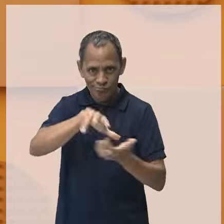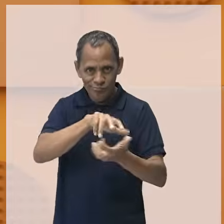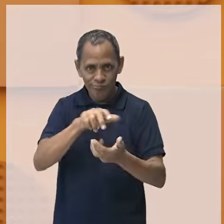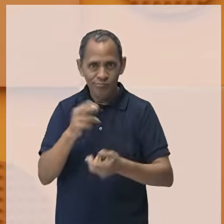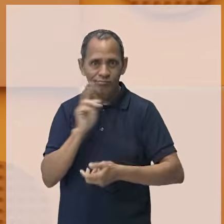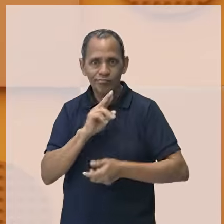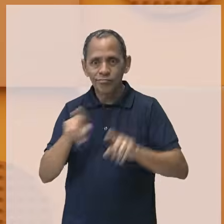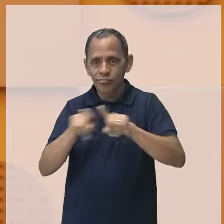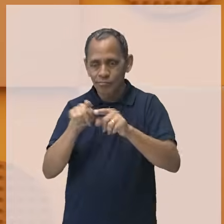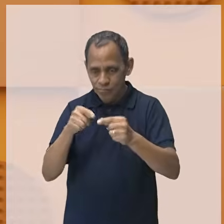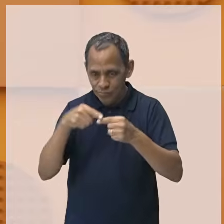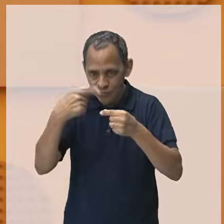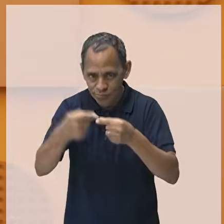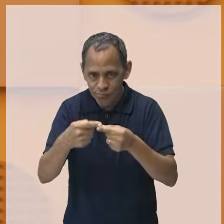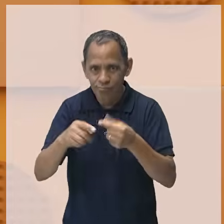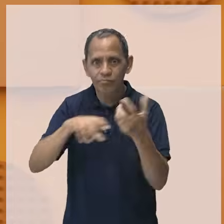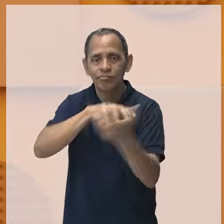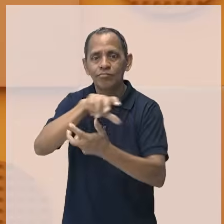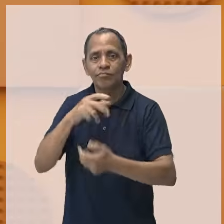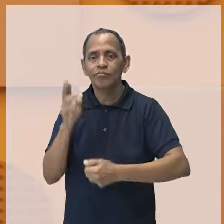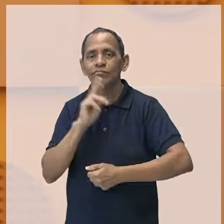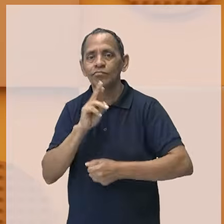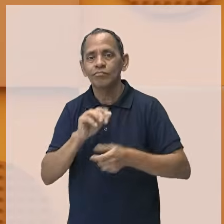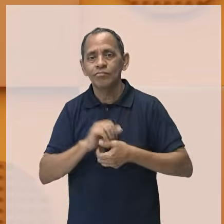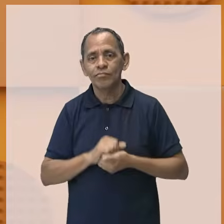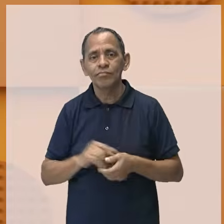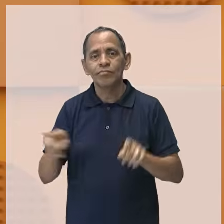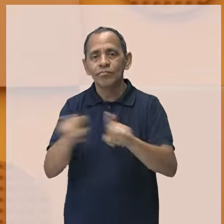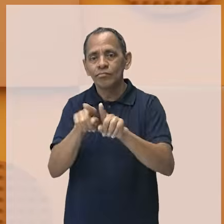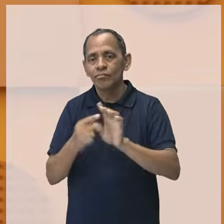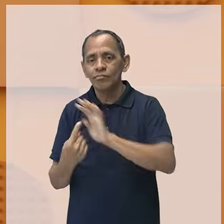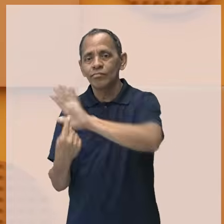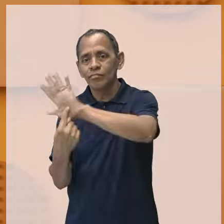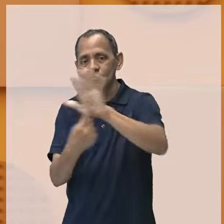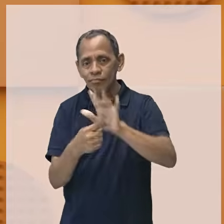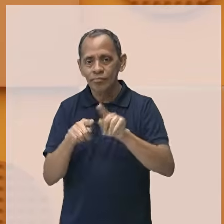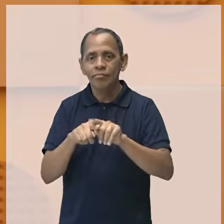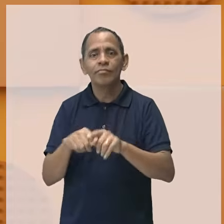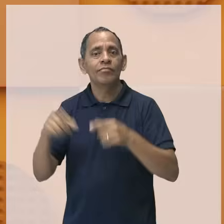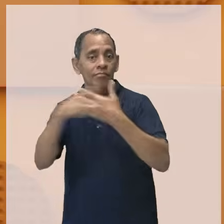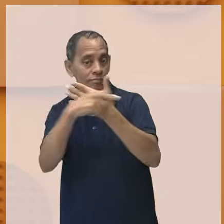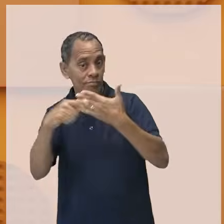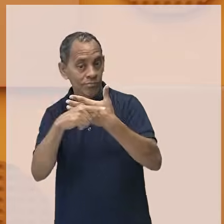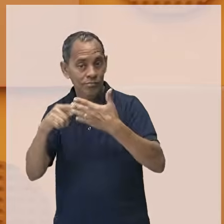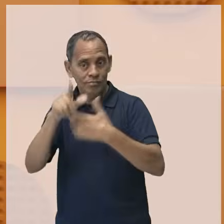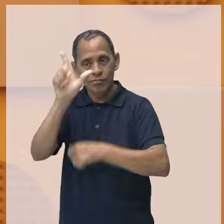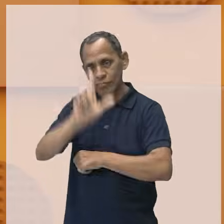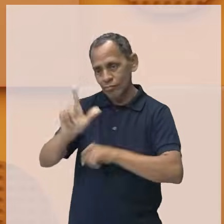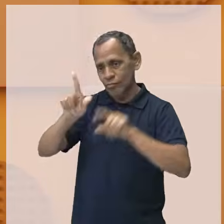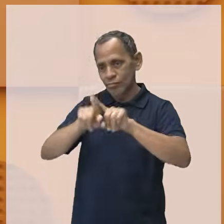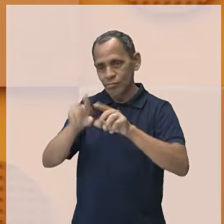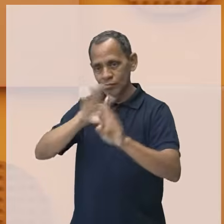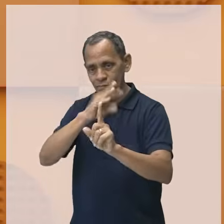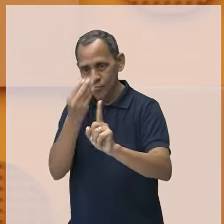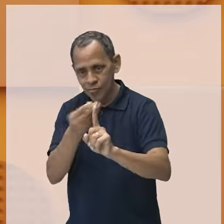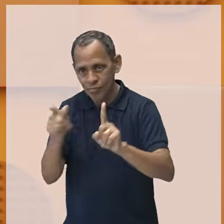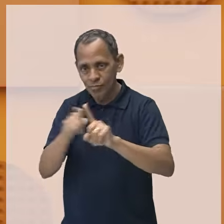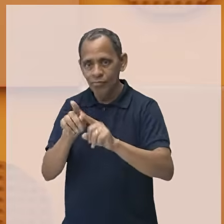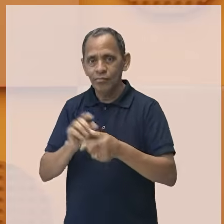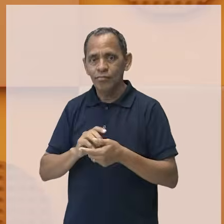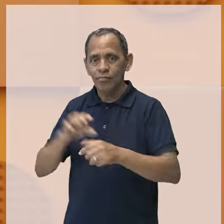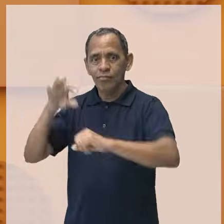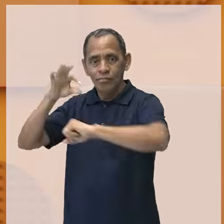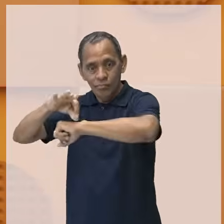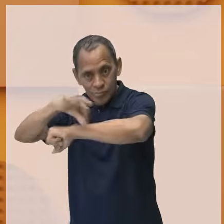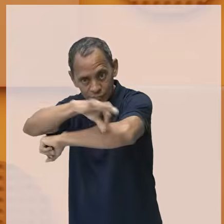pré-revolução e pós-revolução. E isso é evidenciado através das obras literárias, artísticas, arquitetônicas